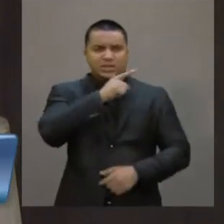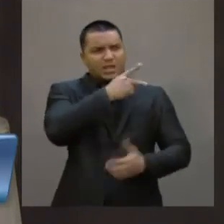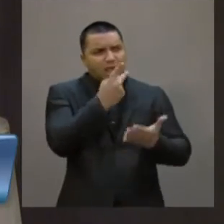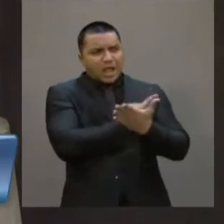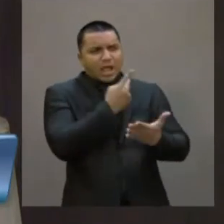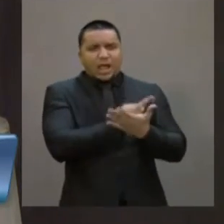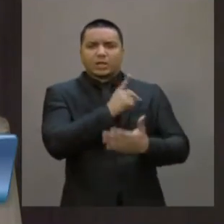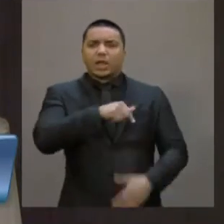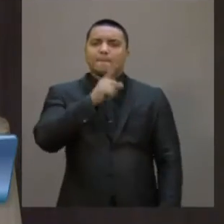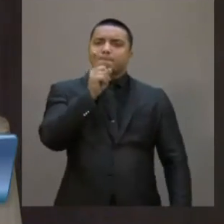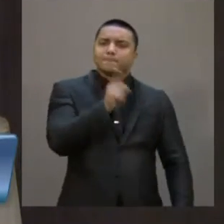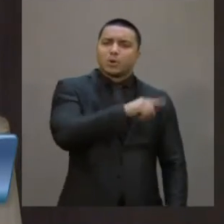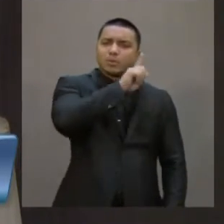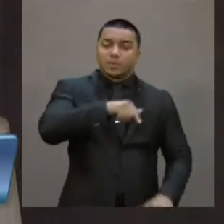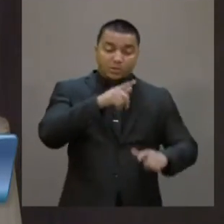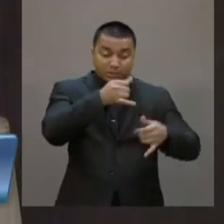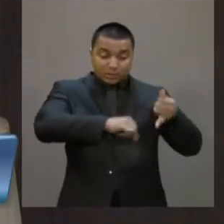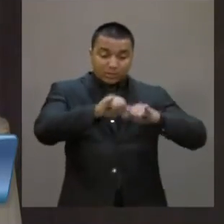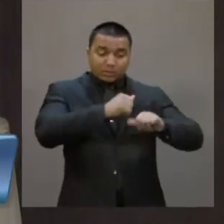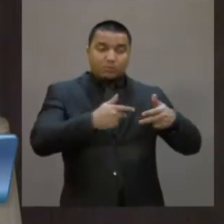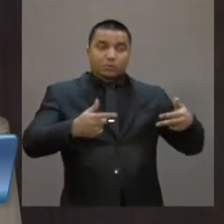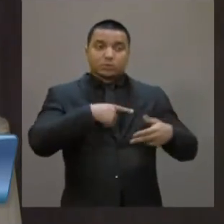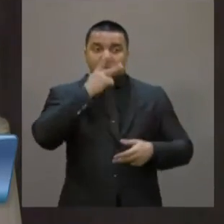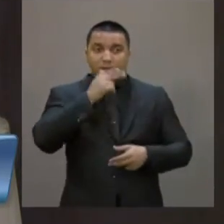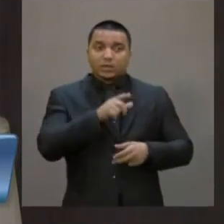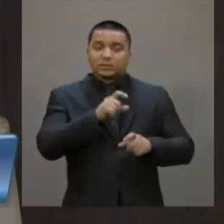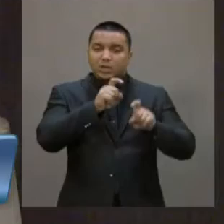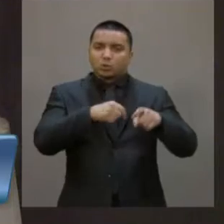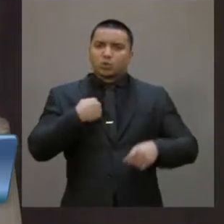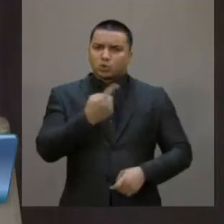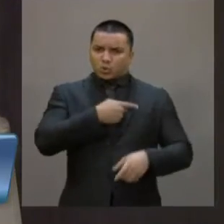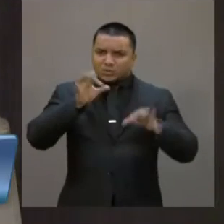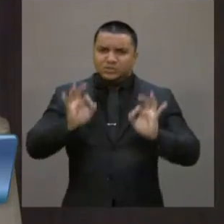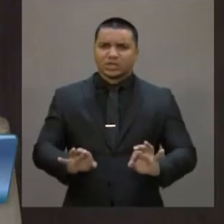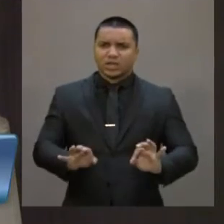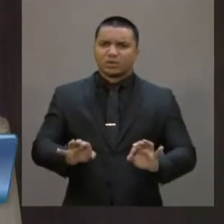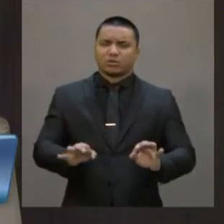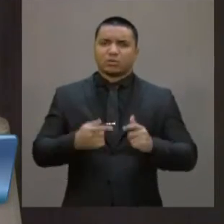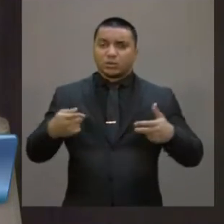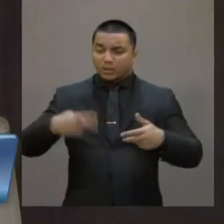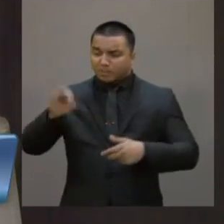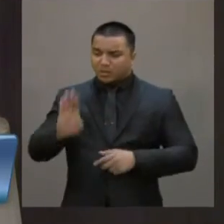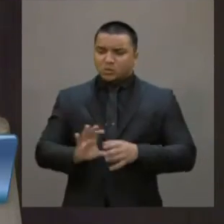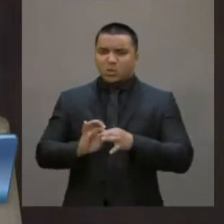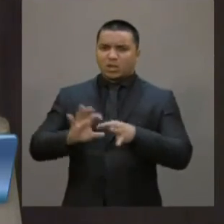quando proíbe o produto químico nessa agricultura e nós estamos certos liberando esse produto químico aqui?